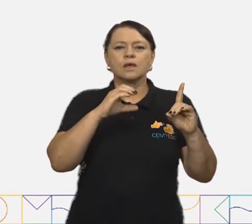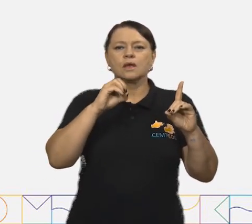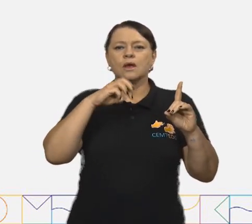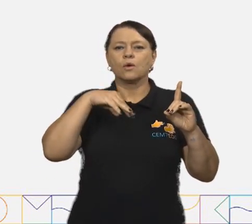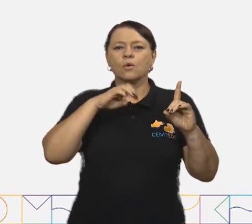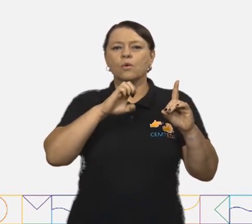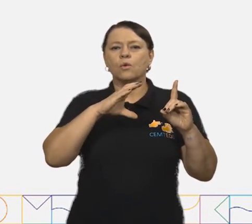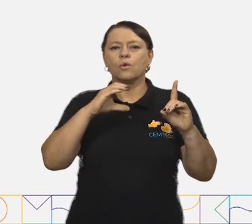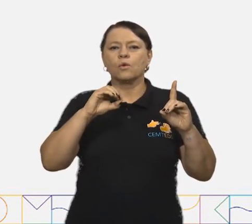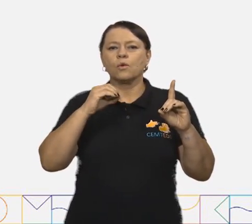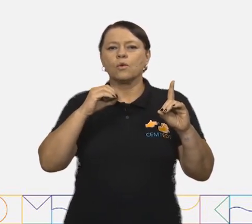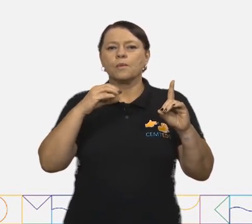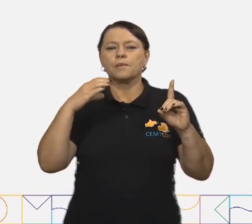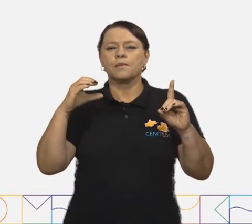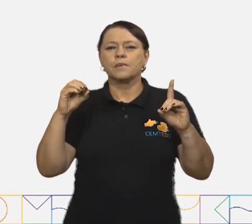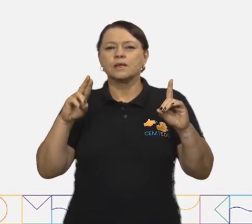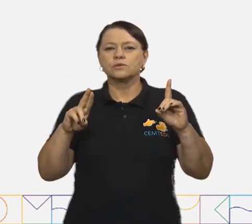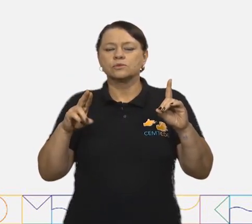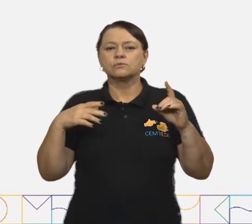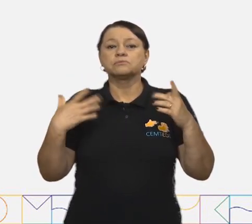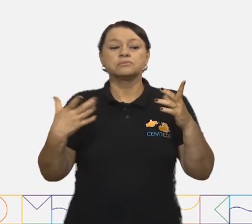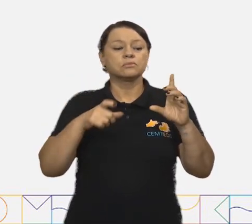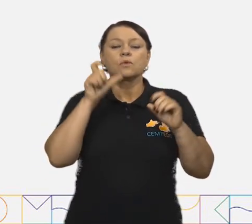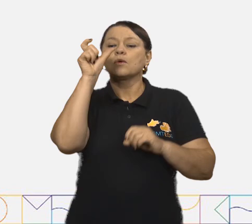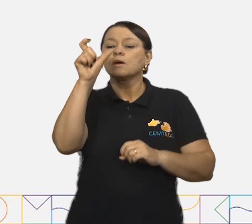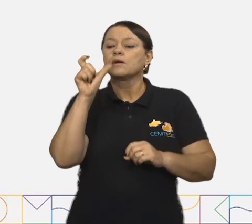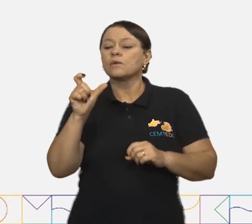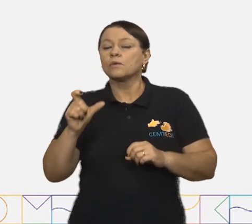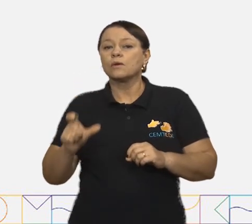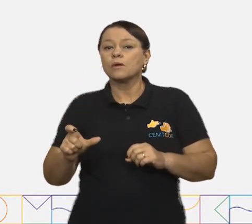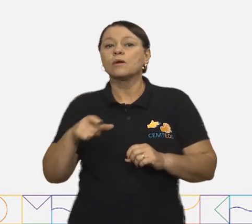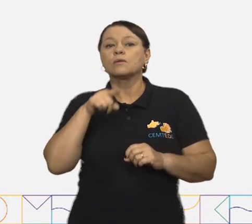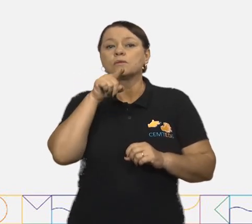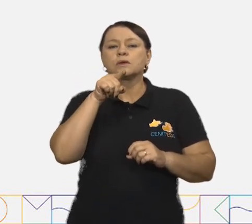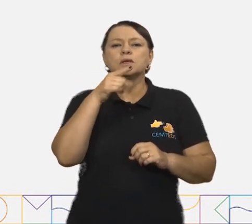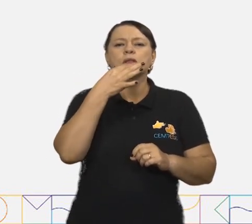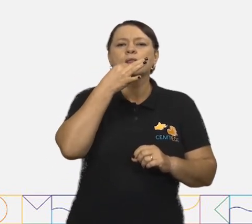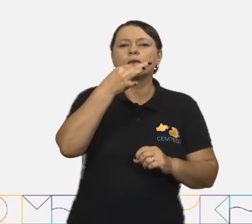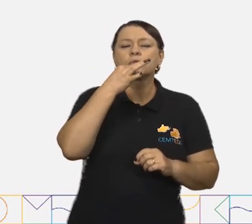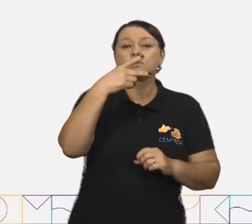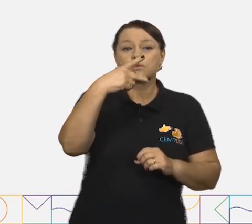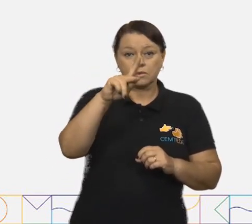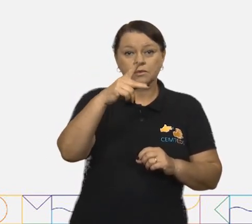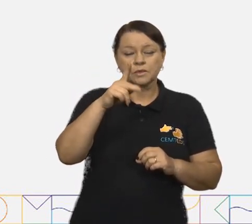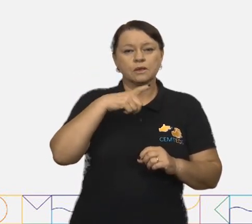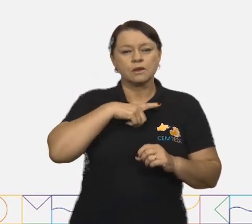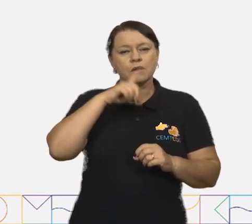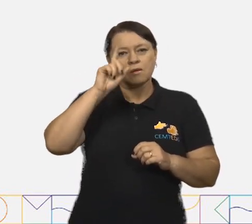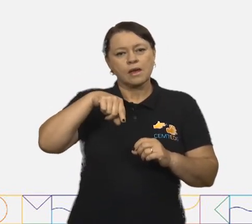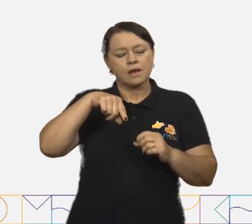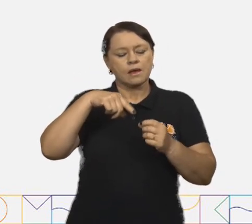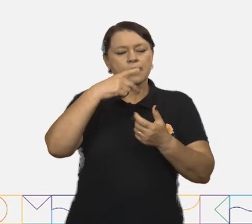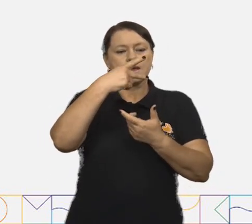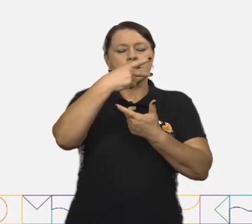sem acento, ou seja, você deve verificar nesse trecho que iremos ler se existe alguma